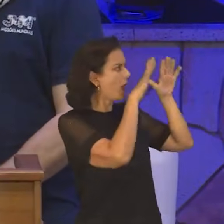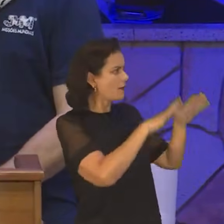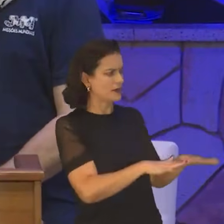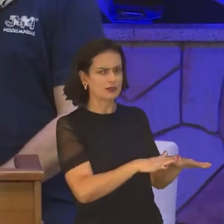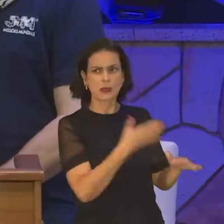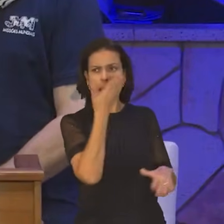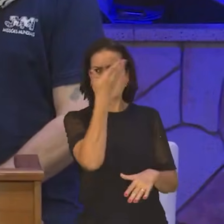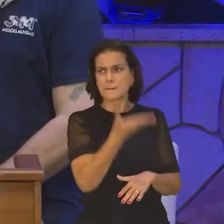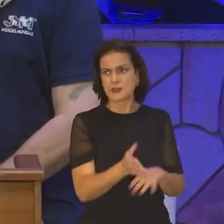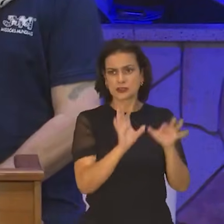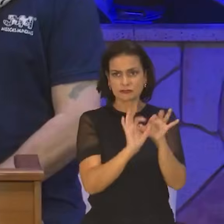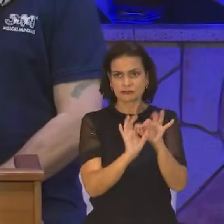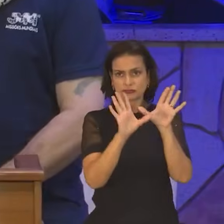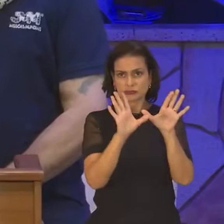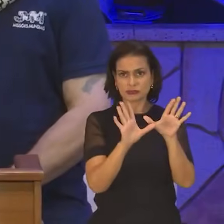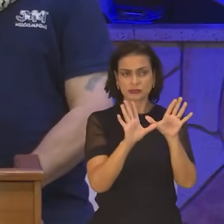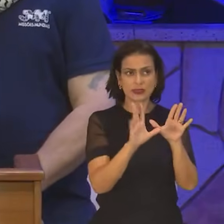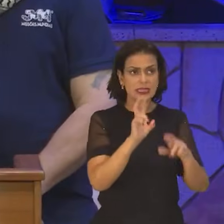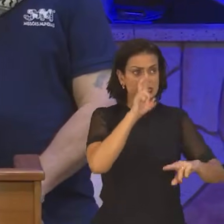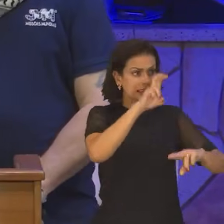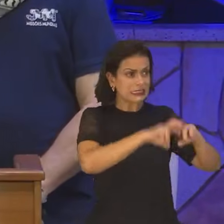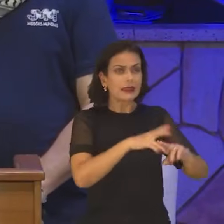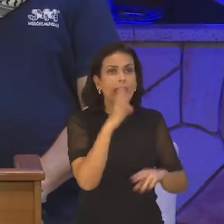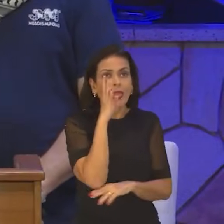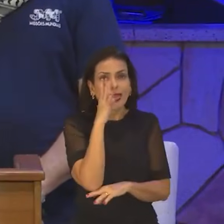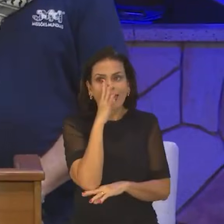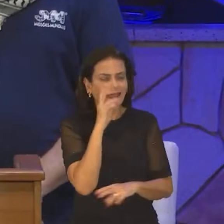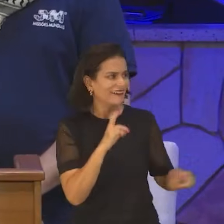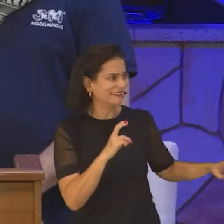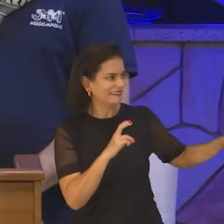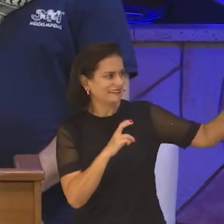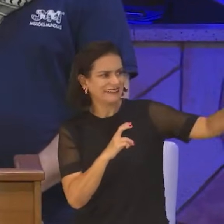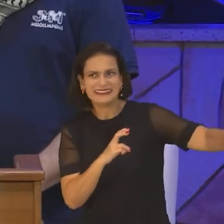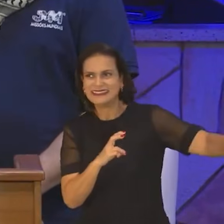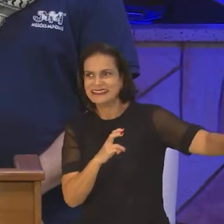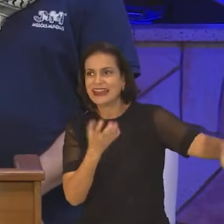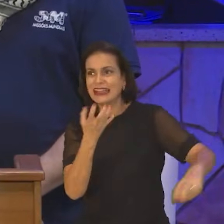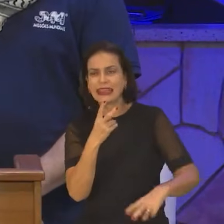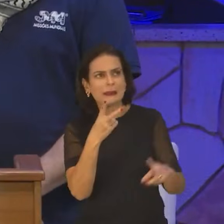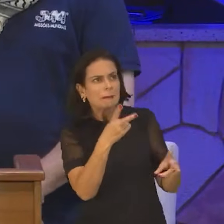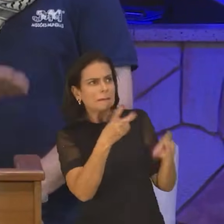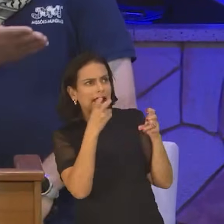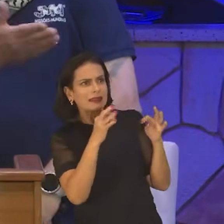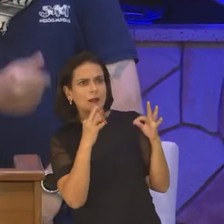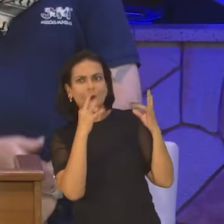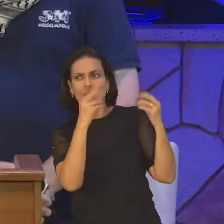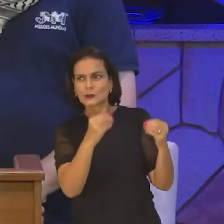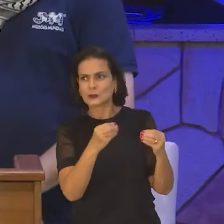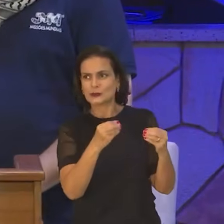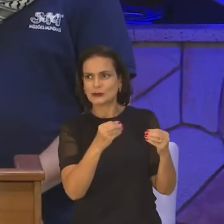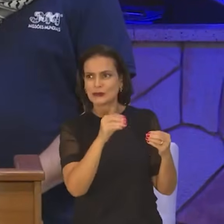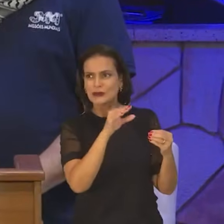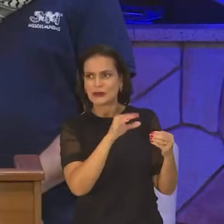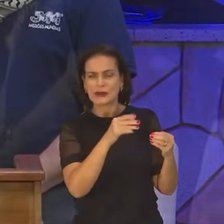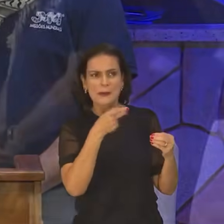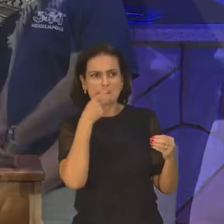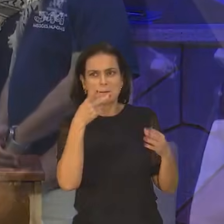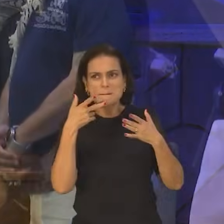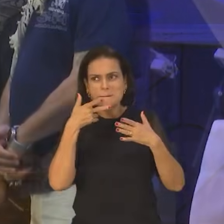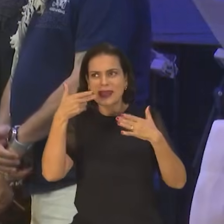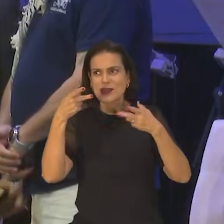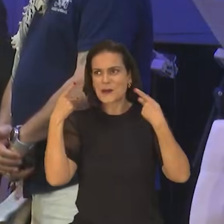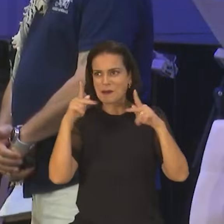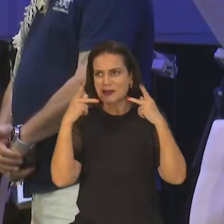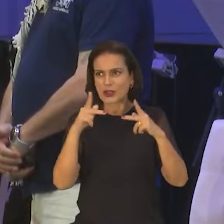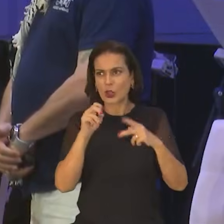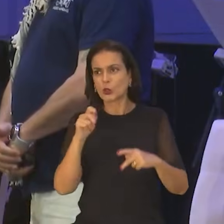Eu vou pedir permissão a você para que eu me assente ali, porque eu gostaria de ouvir e de perceber a sua fala de uma maneira melhor do